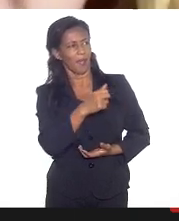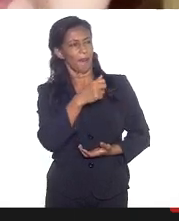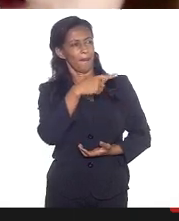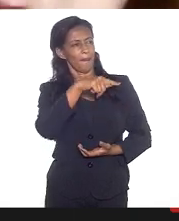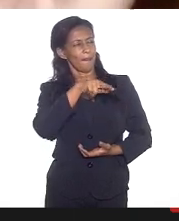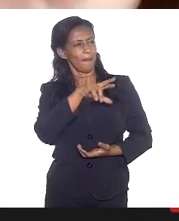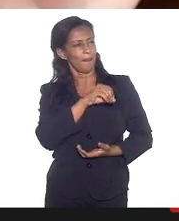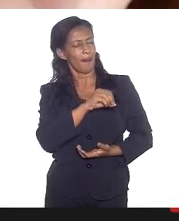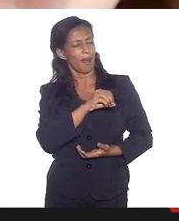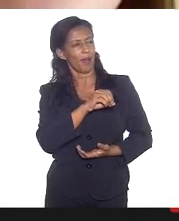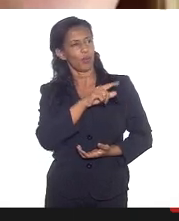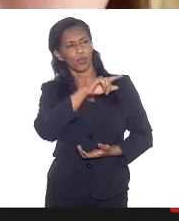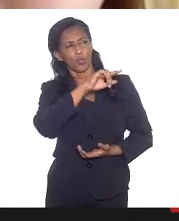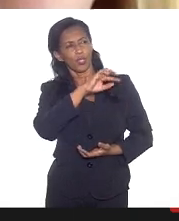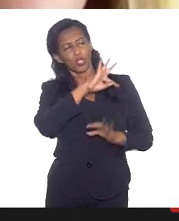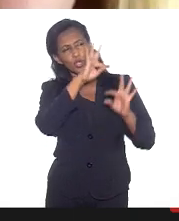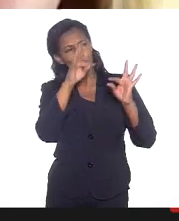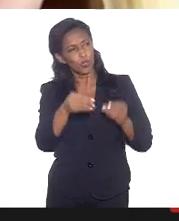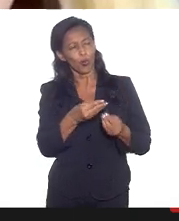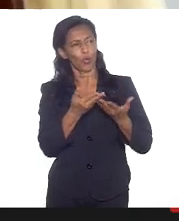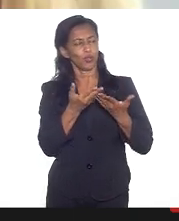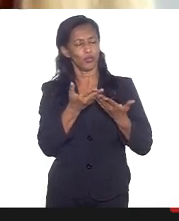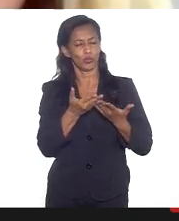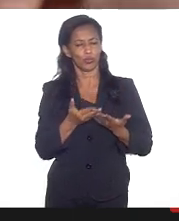Henrique e todos os meus